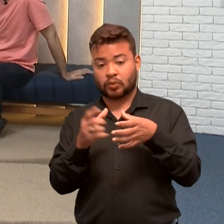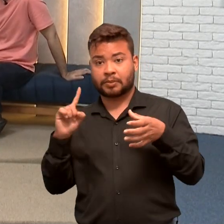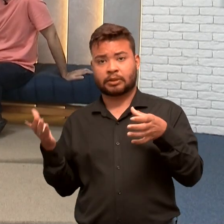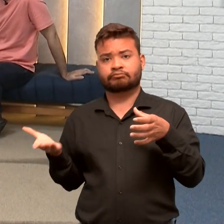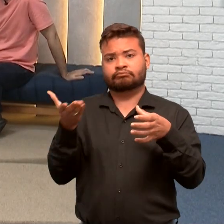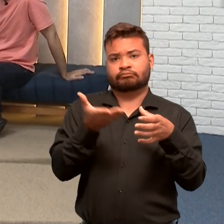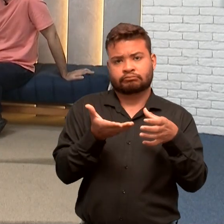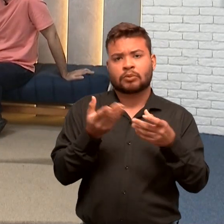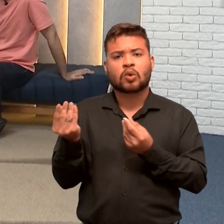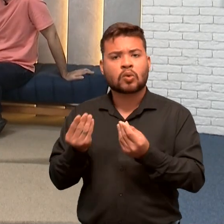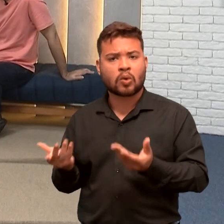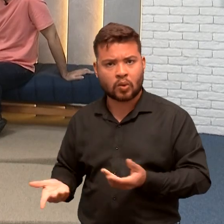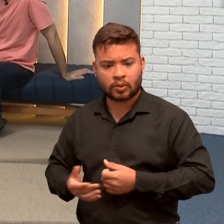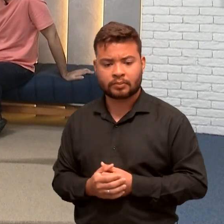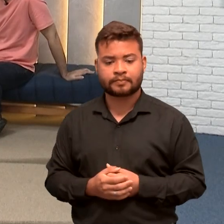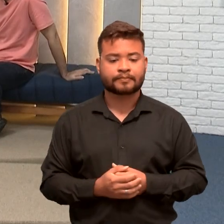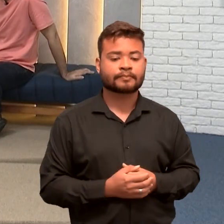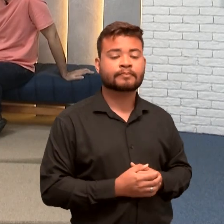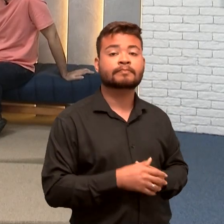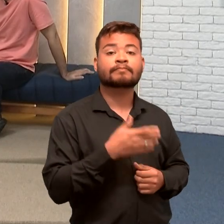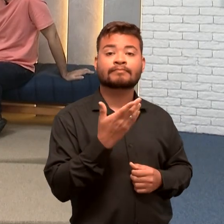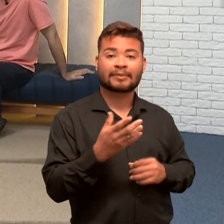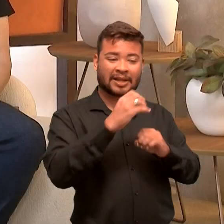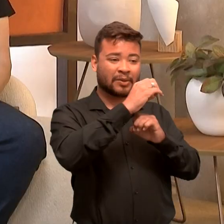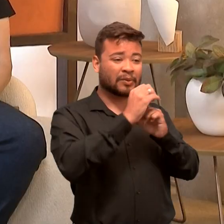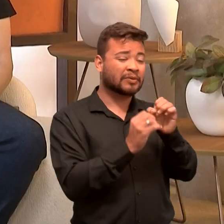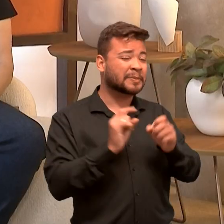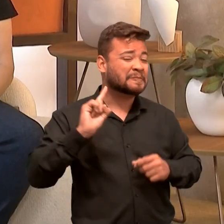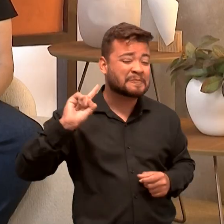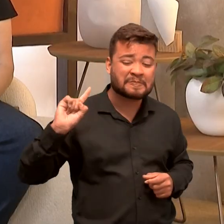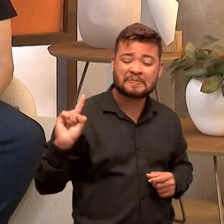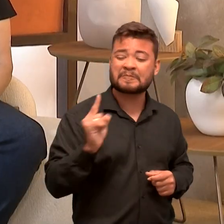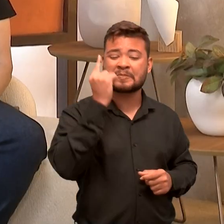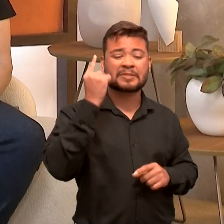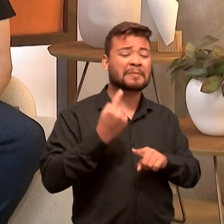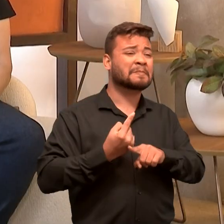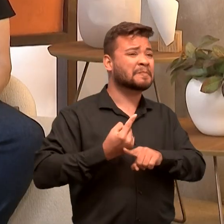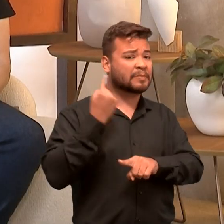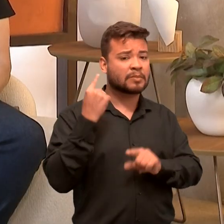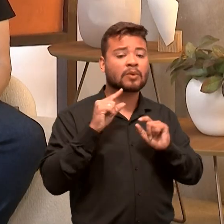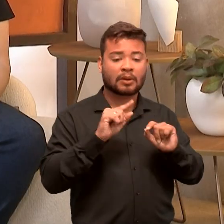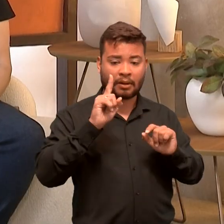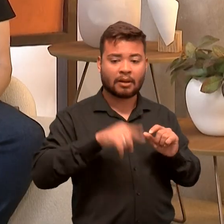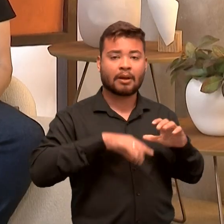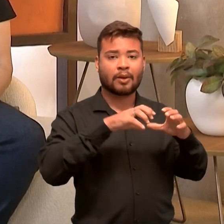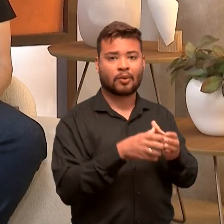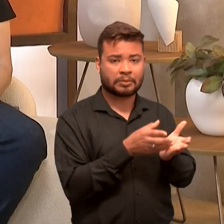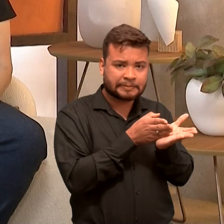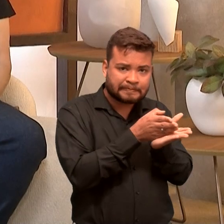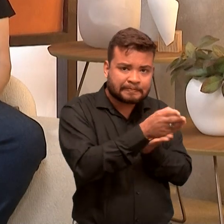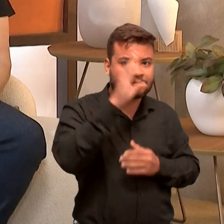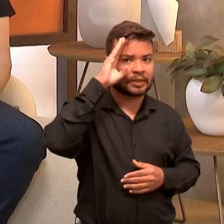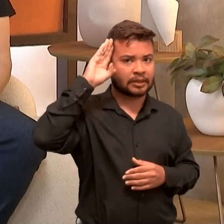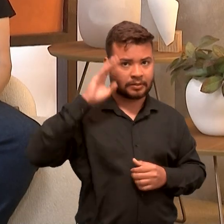Olha, assim como a UFG foi pioneira também na integridade acadêmica, eu acho que a UFG